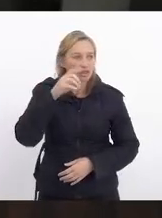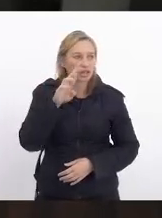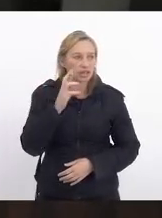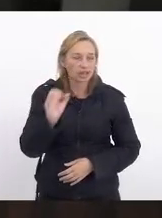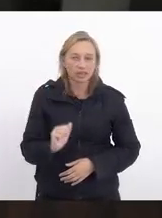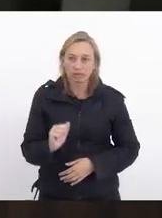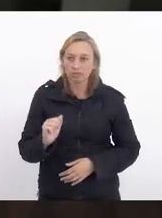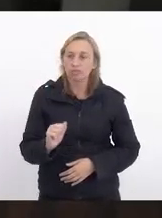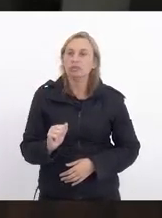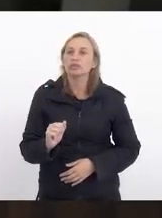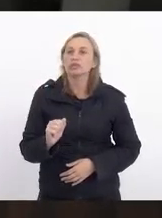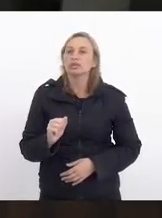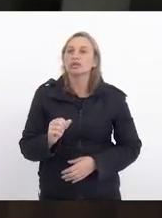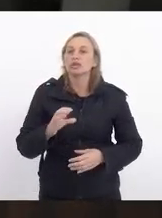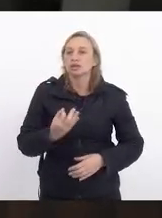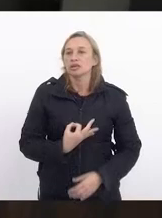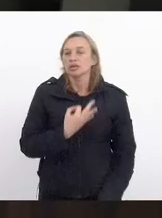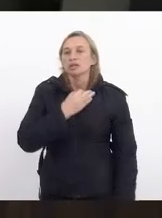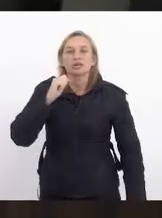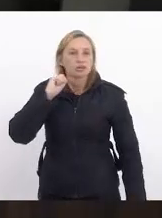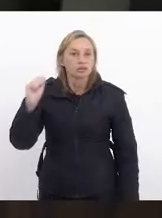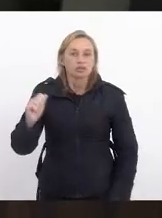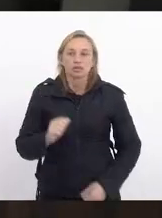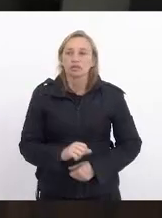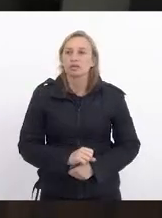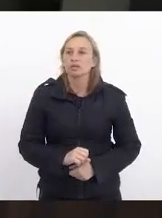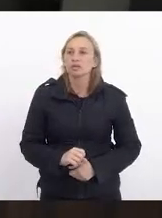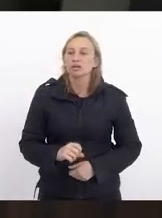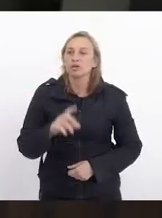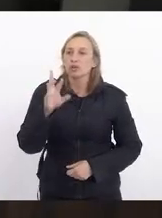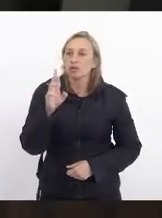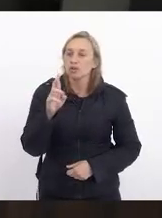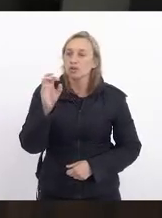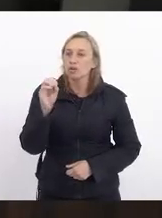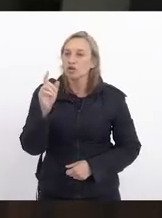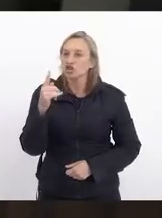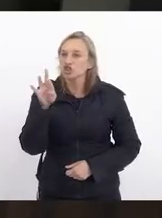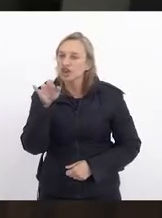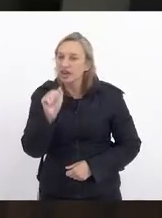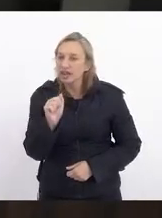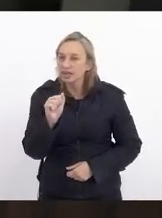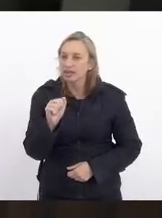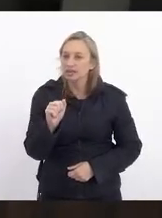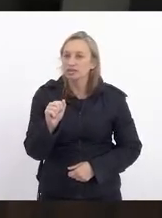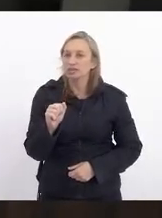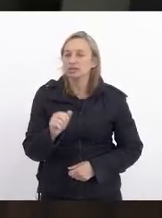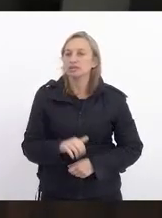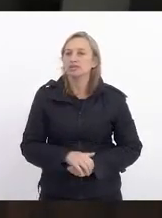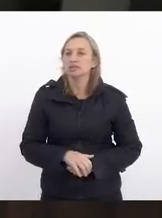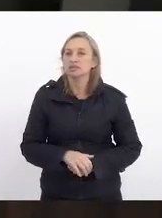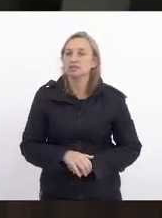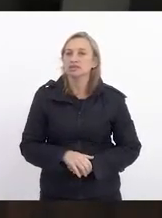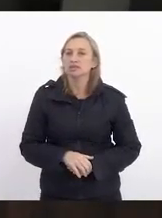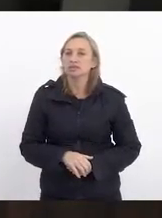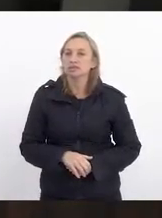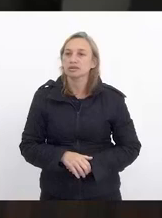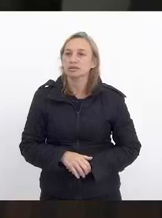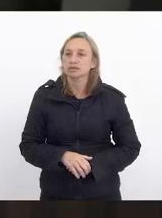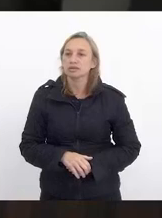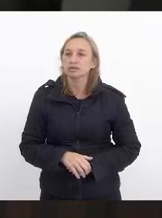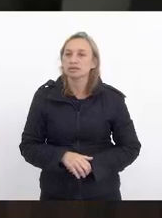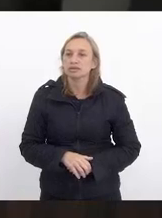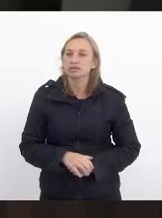Deputado Renato Zaca concede a medalha Tiradentes e respectivo diploma a senhora ros Rogéria das Flores Quaresma